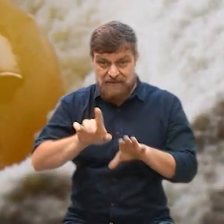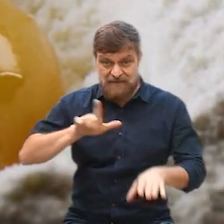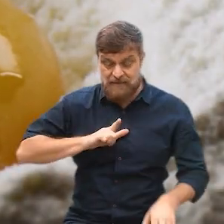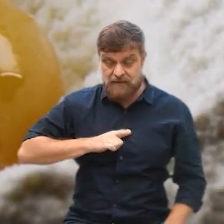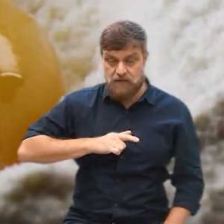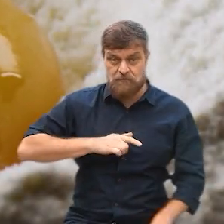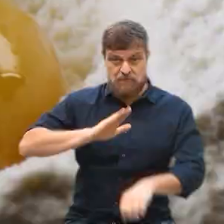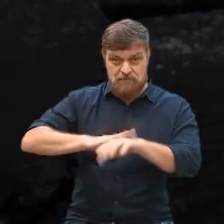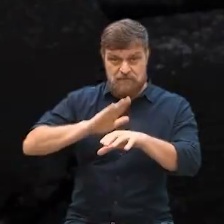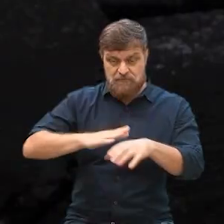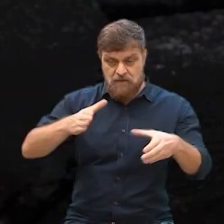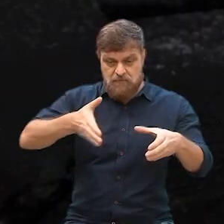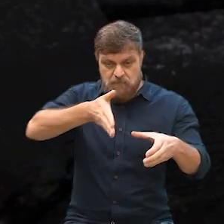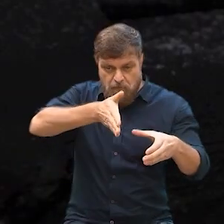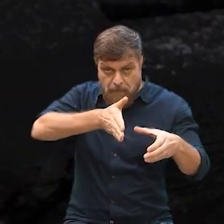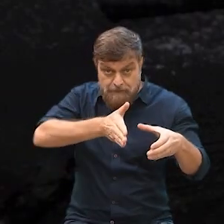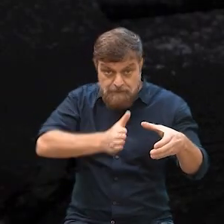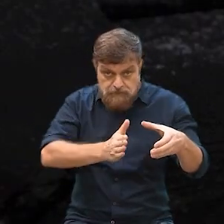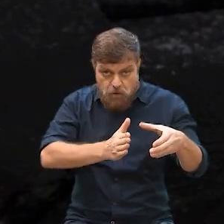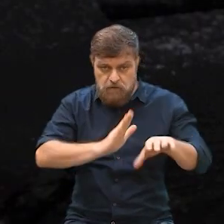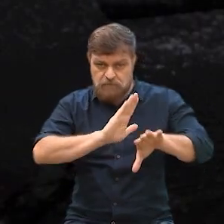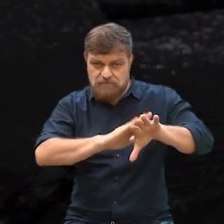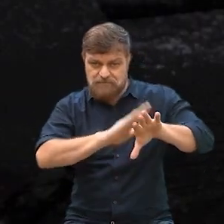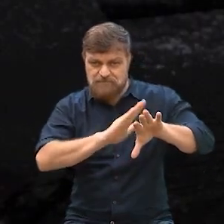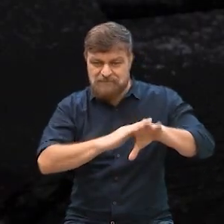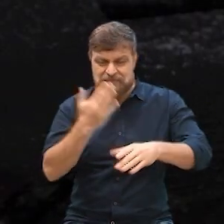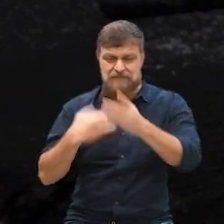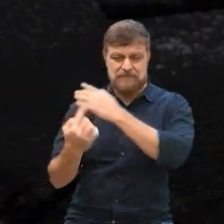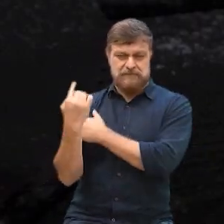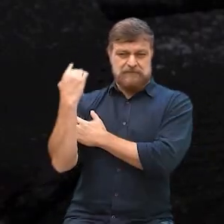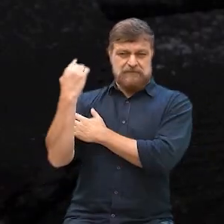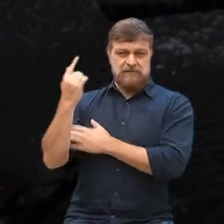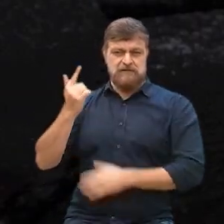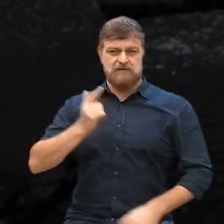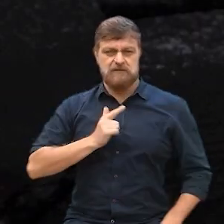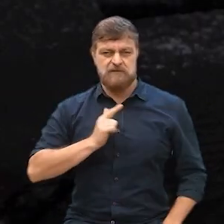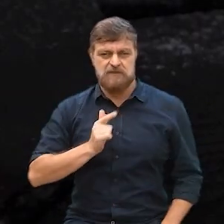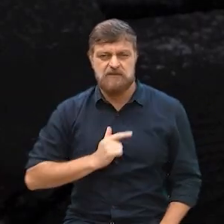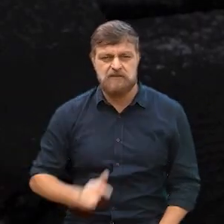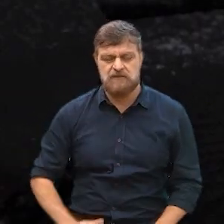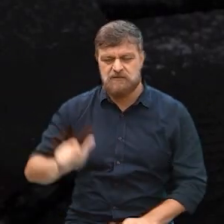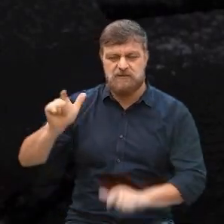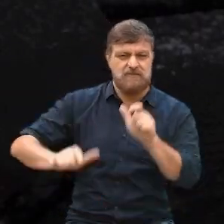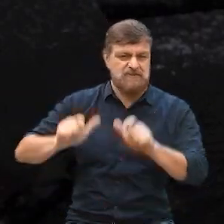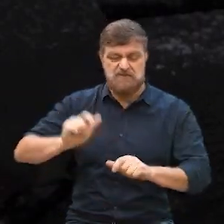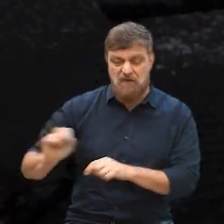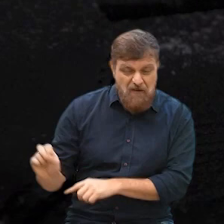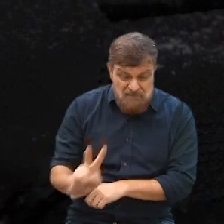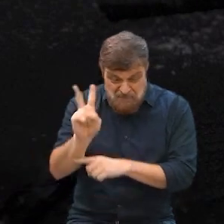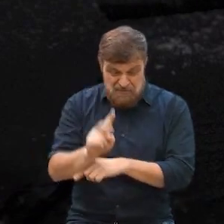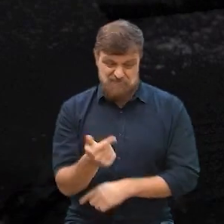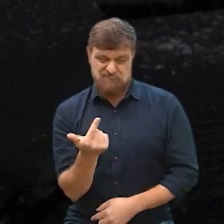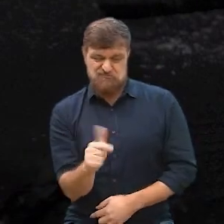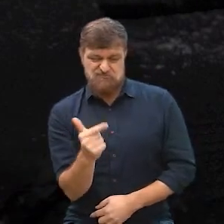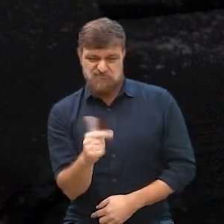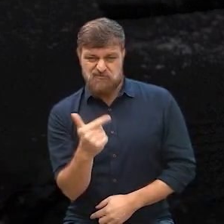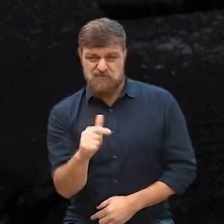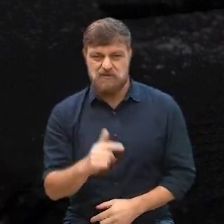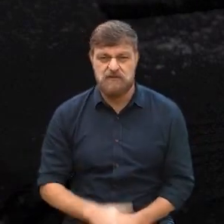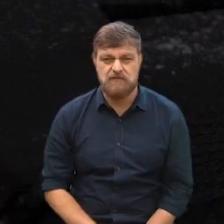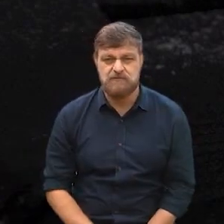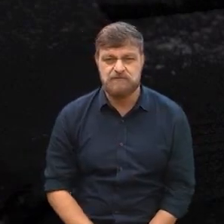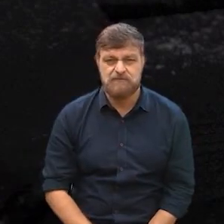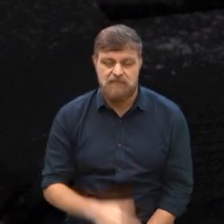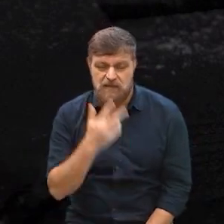ser boleira naquela época era meio que aquelas coisas que, sabe, não era tão valorizado quanto é hoje. Era aquela